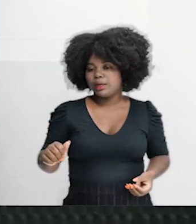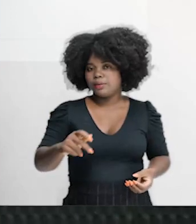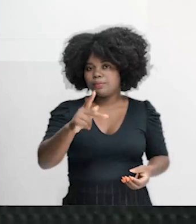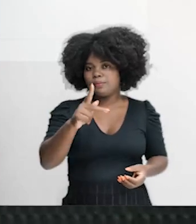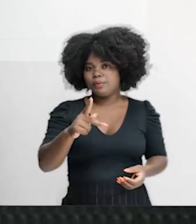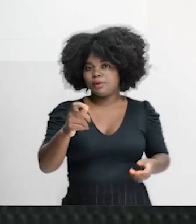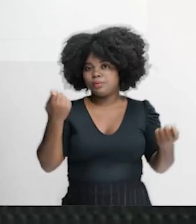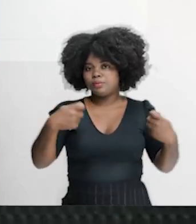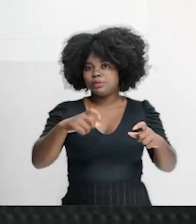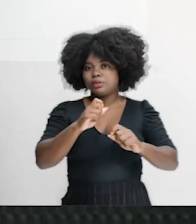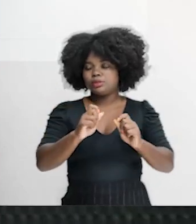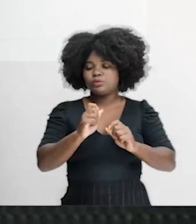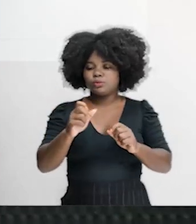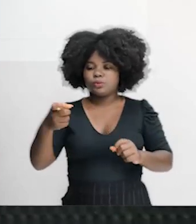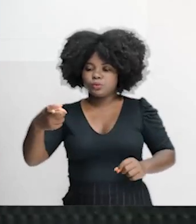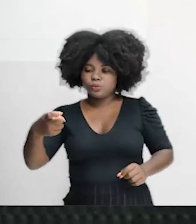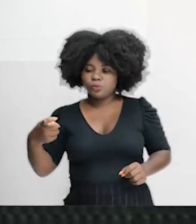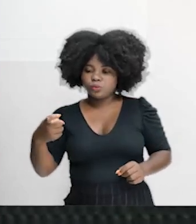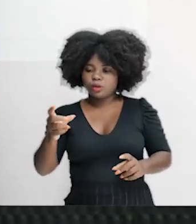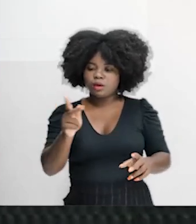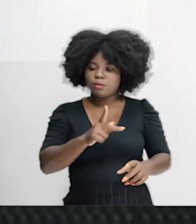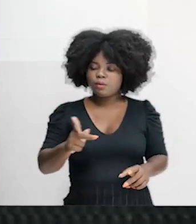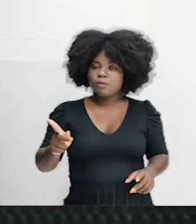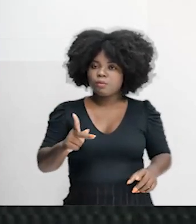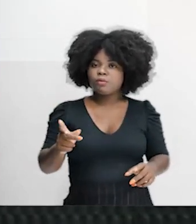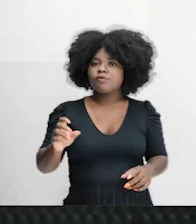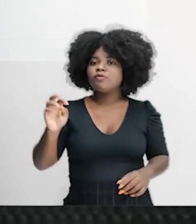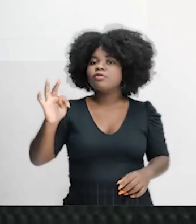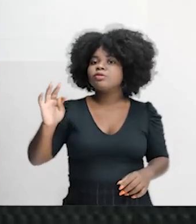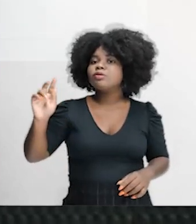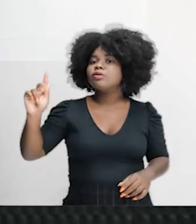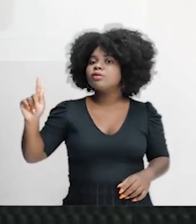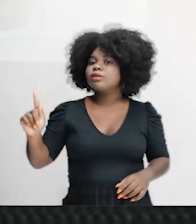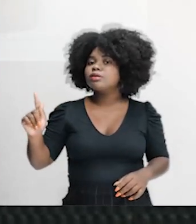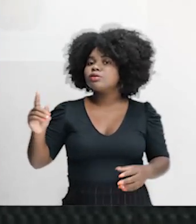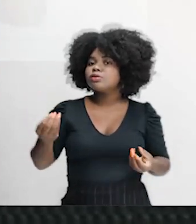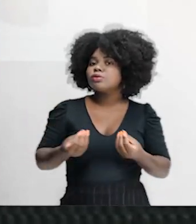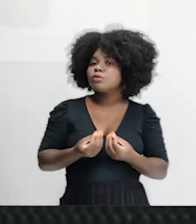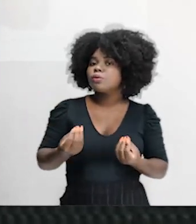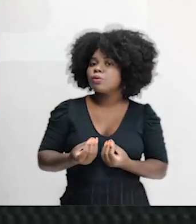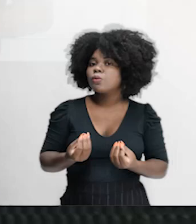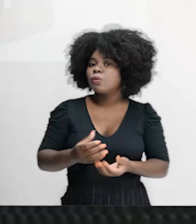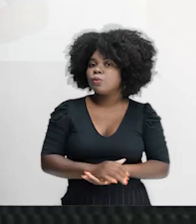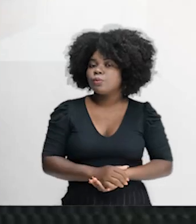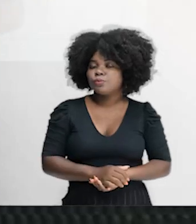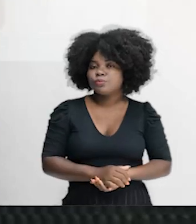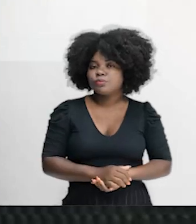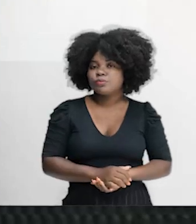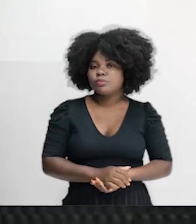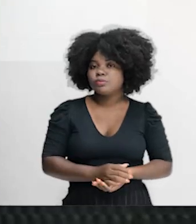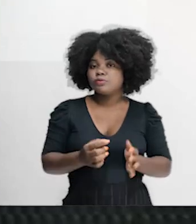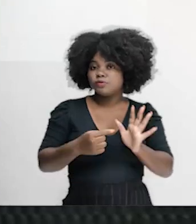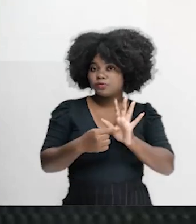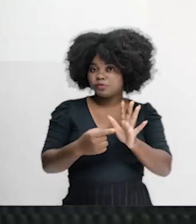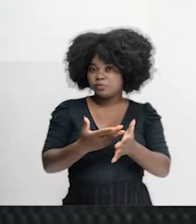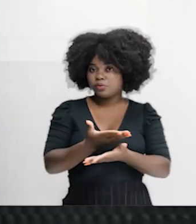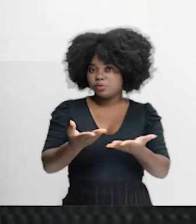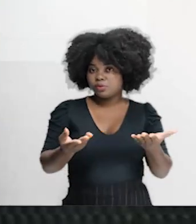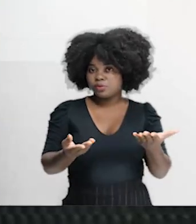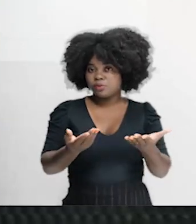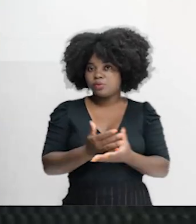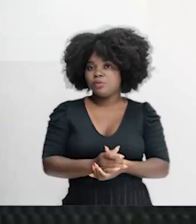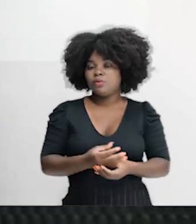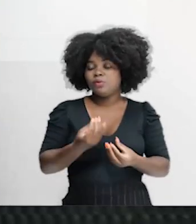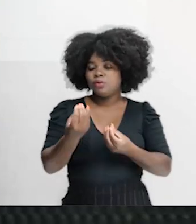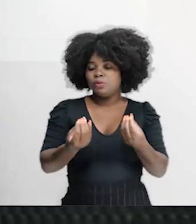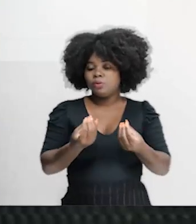que ir no eixo x. Professor, e a tangente? Para a tangente eu tenho que fazer o quê? Vou mostrar para vocês